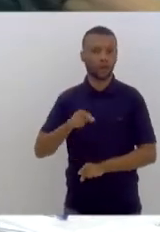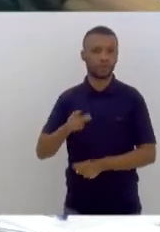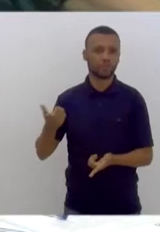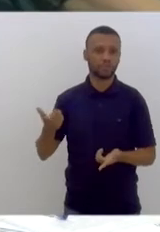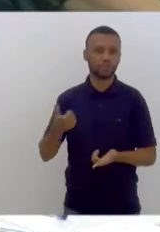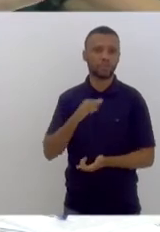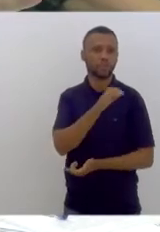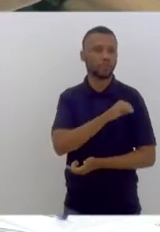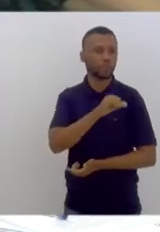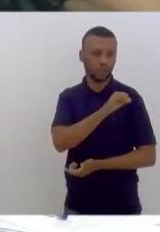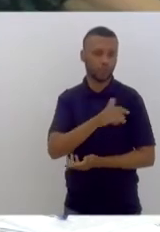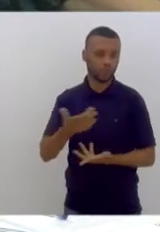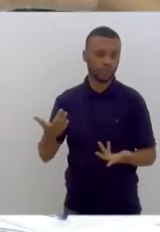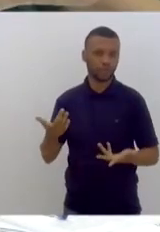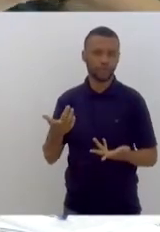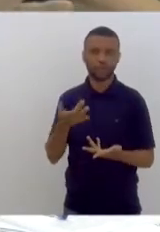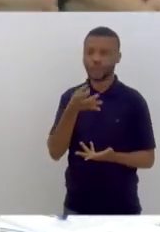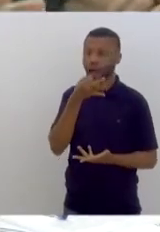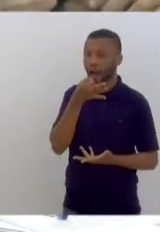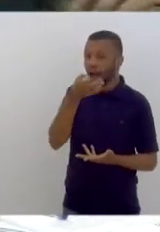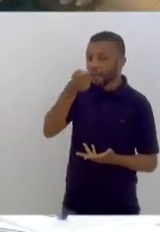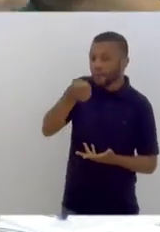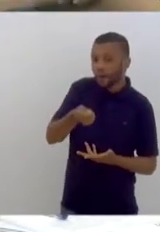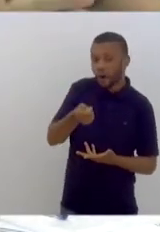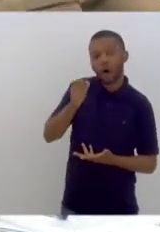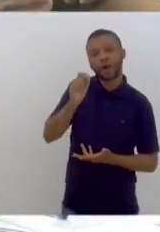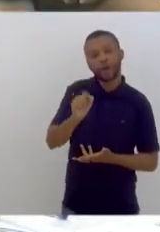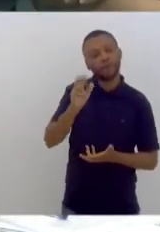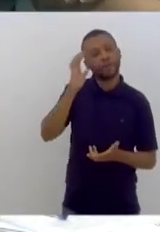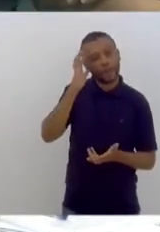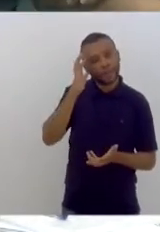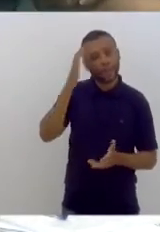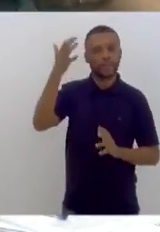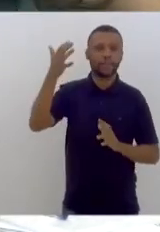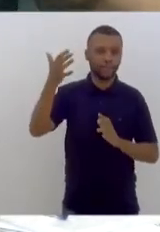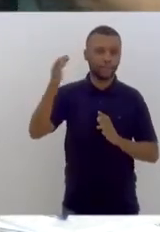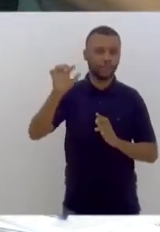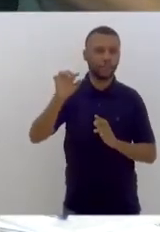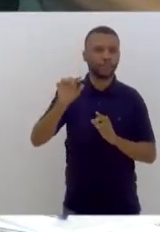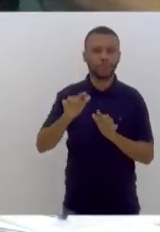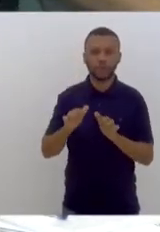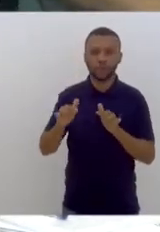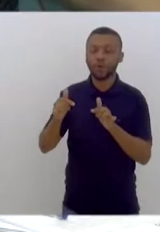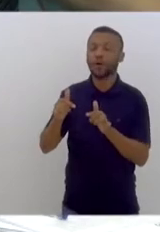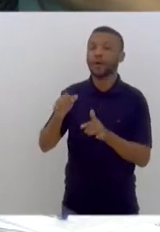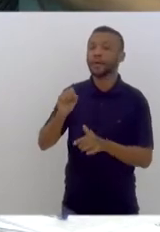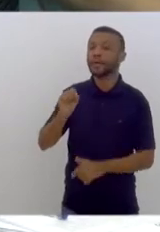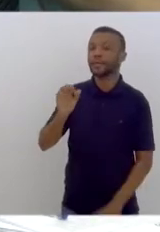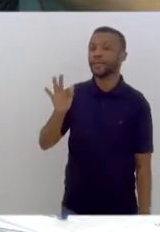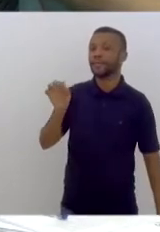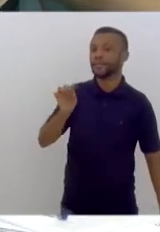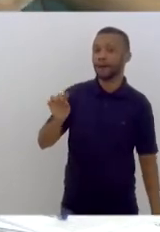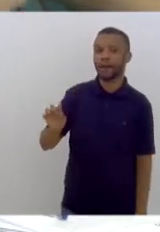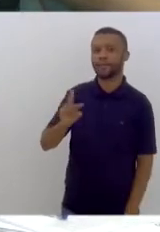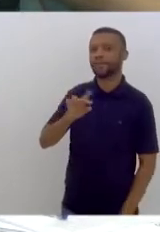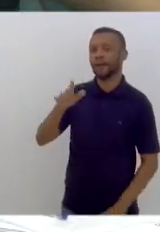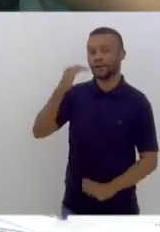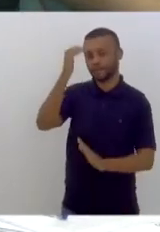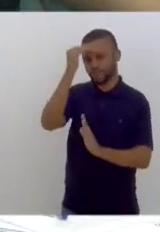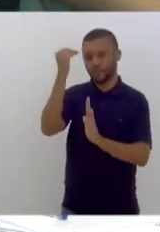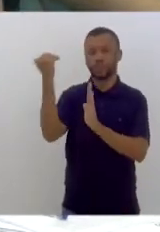E o Estado afirmou aqui o que foi decidido, a Fazenda irá